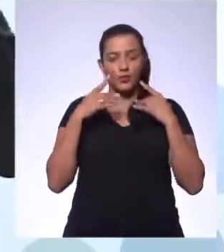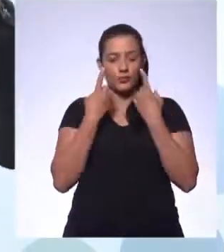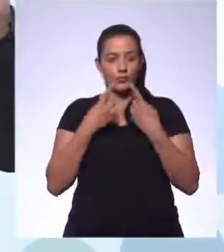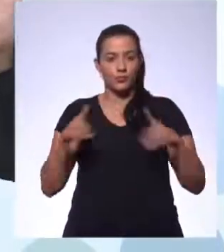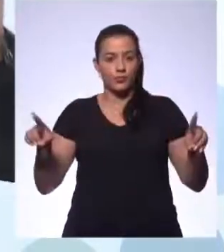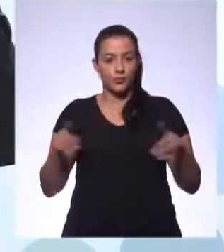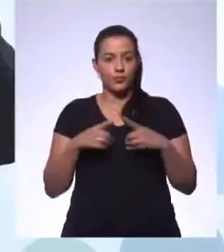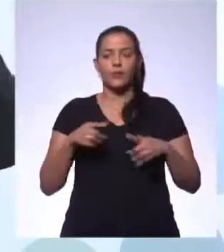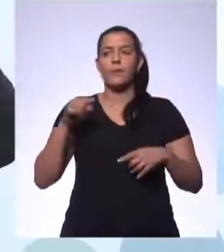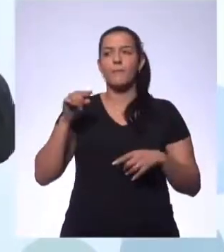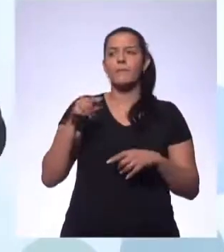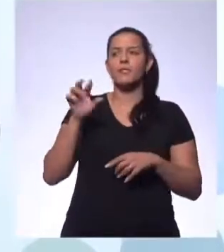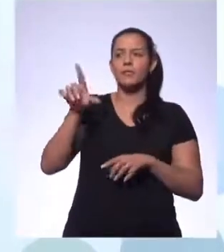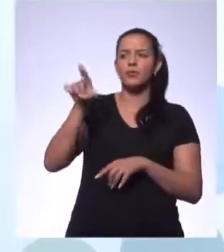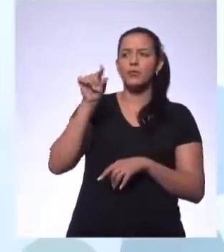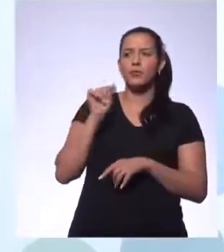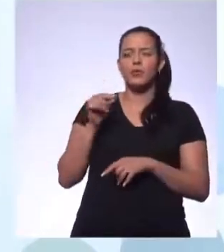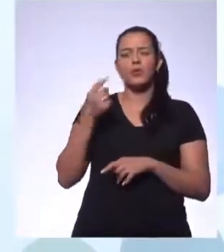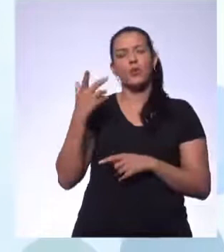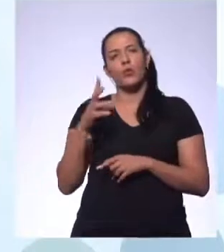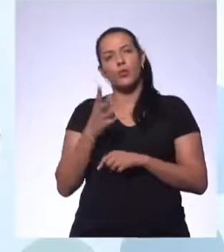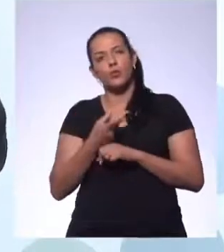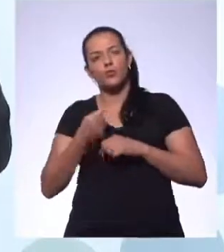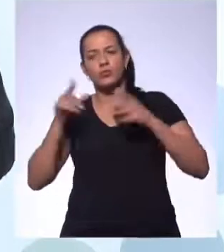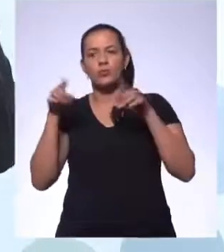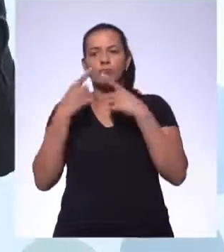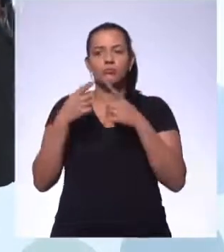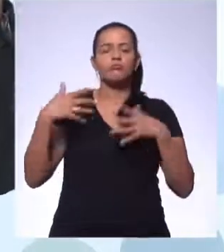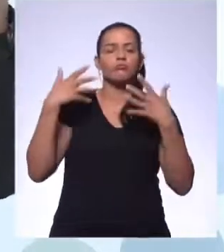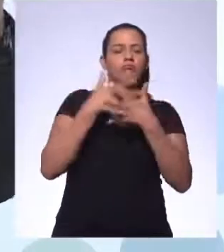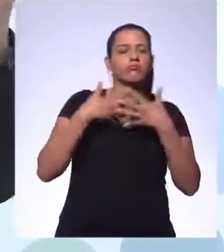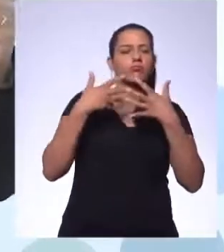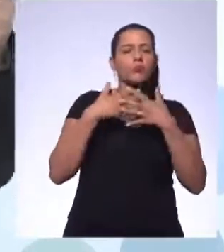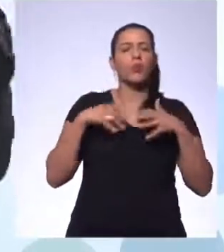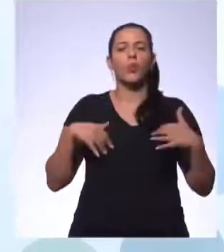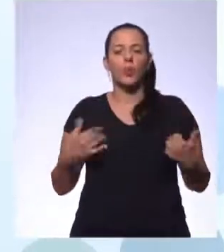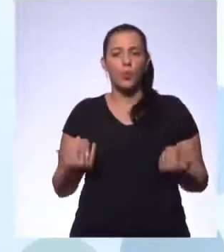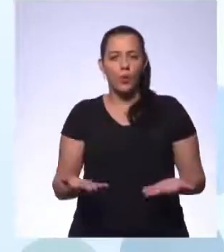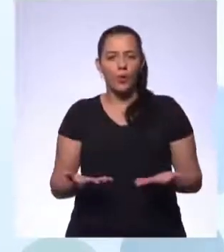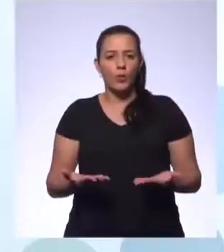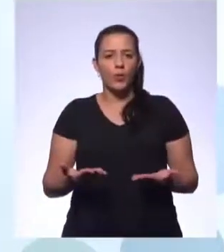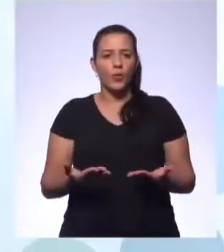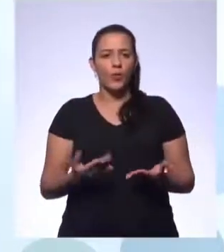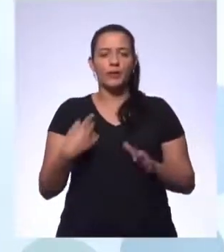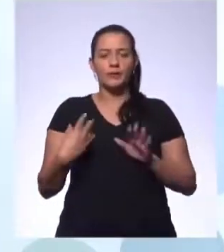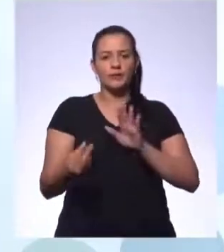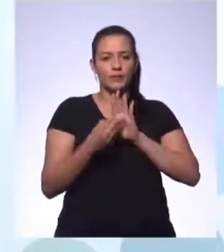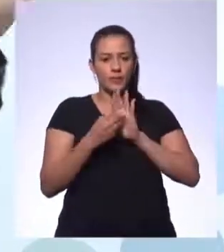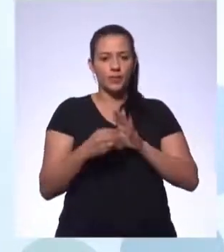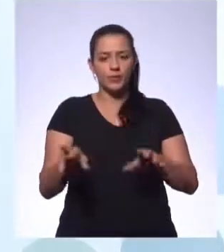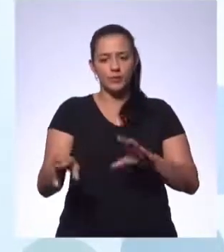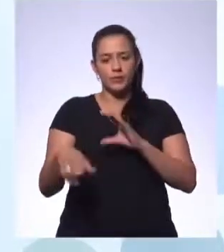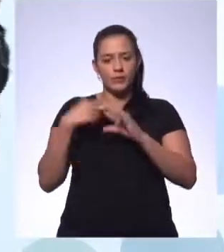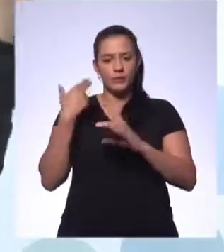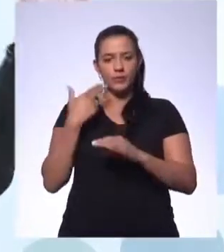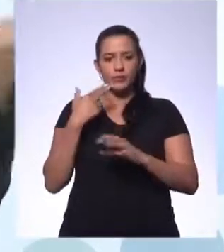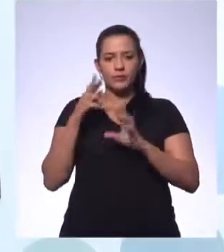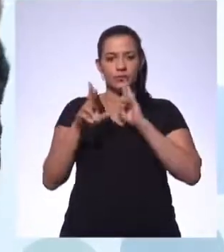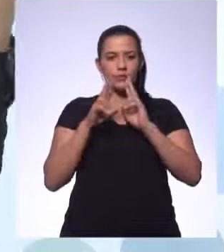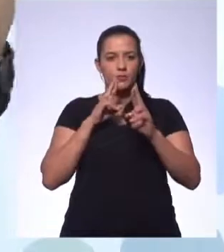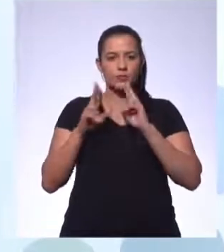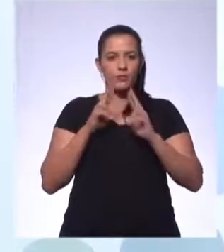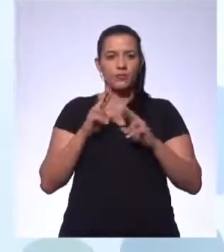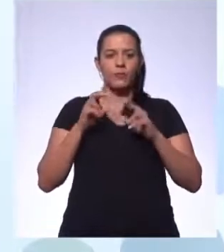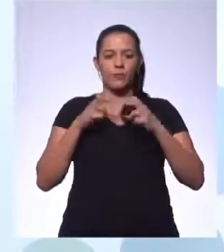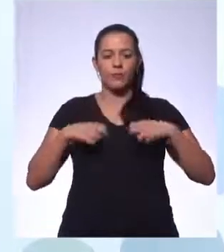baseado numa música, ou num artista, ou num cantor do qual vocês gostem muito. Coloque aí no chat que a gente vai abrir agora uma